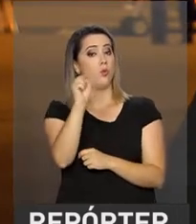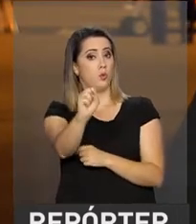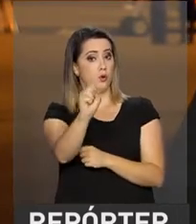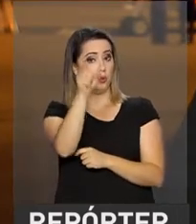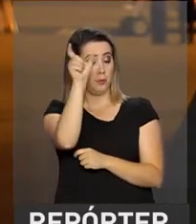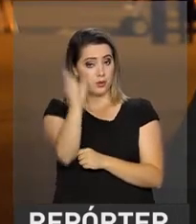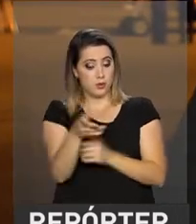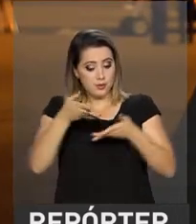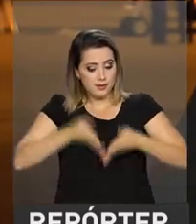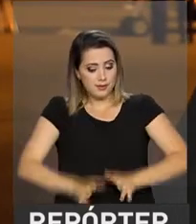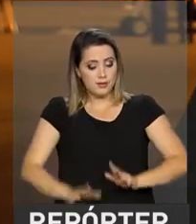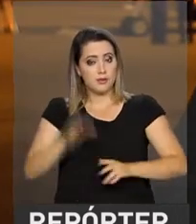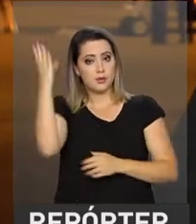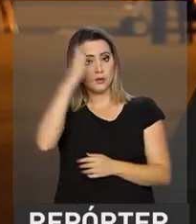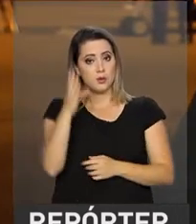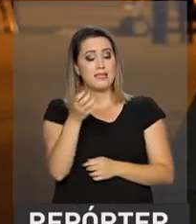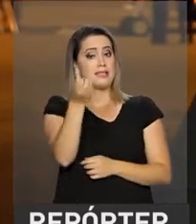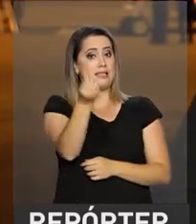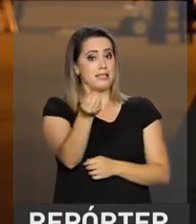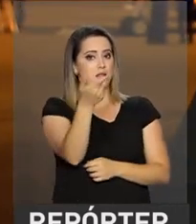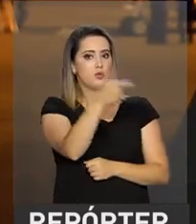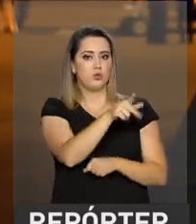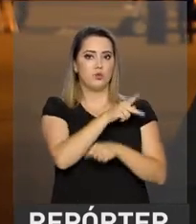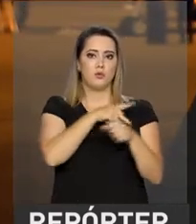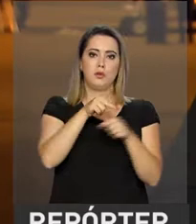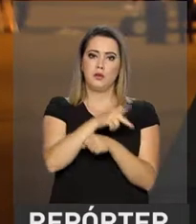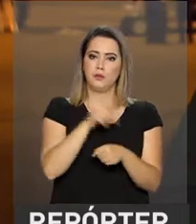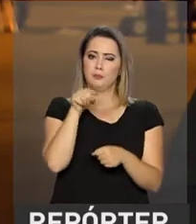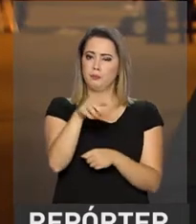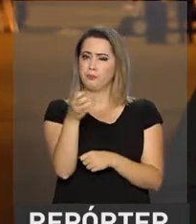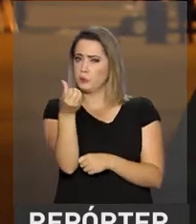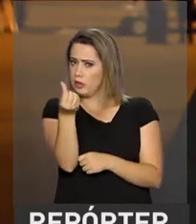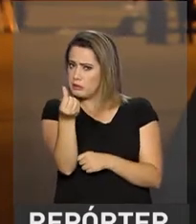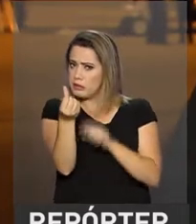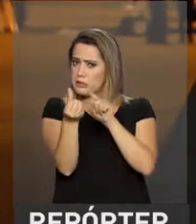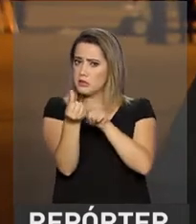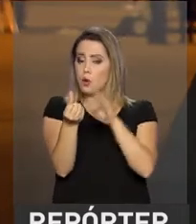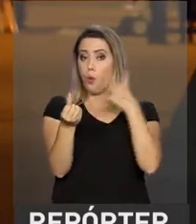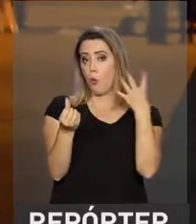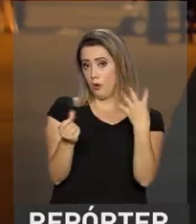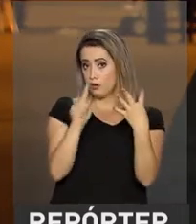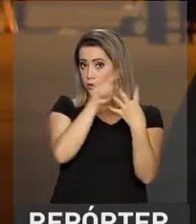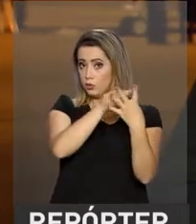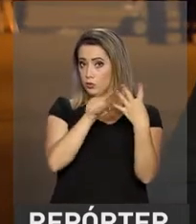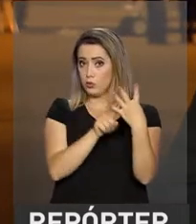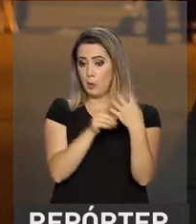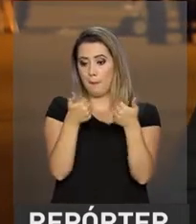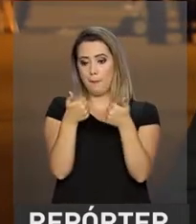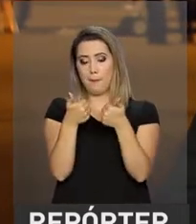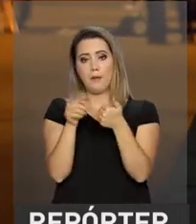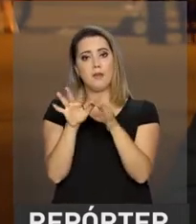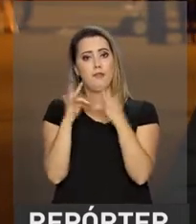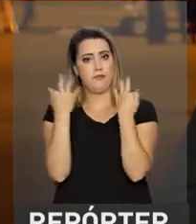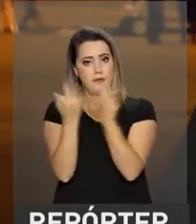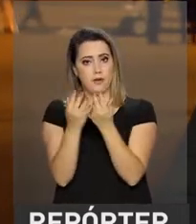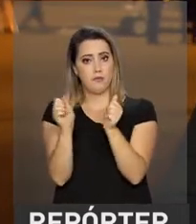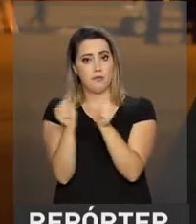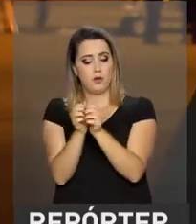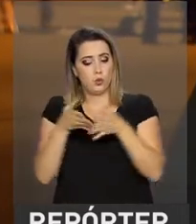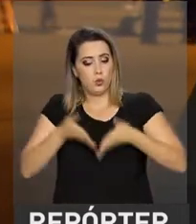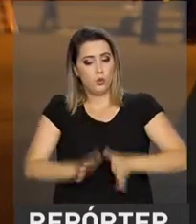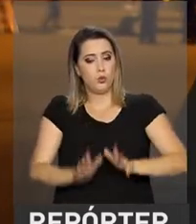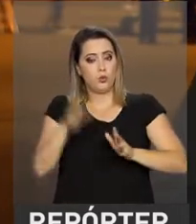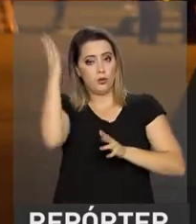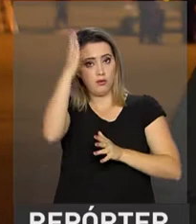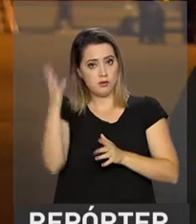oito brasileiros seis estrangeiros destes quatro são parentes de brasileiros e dois